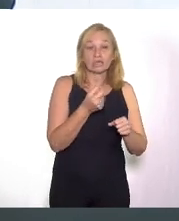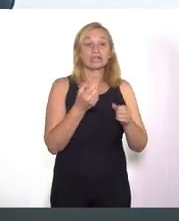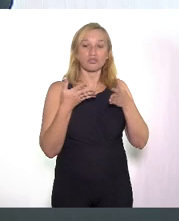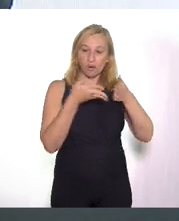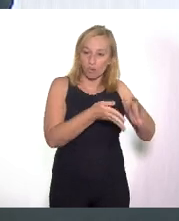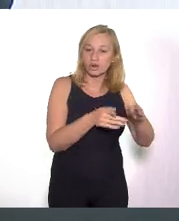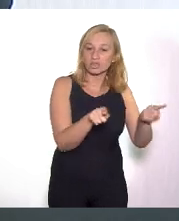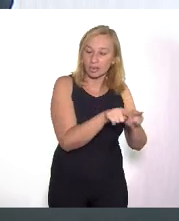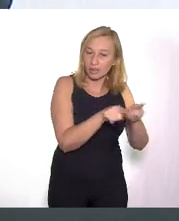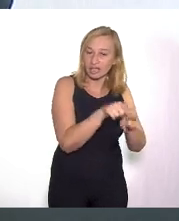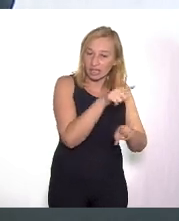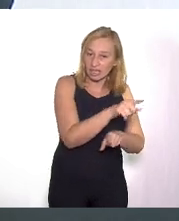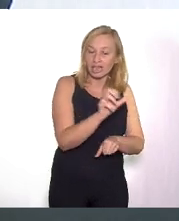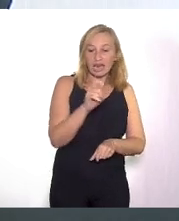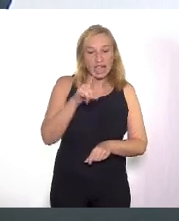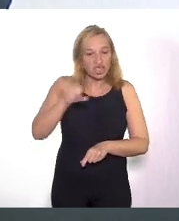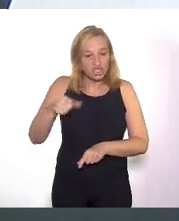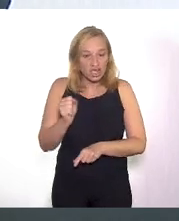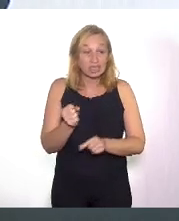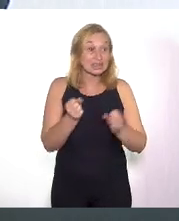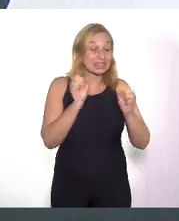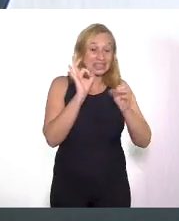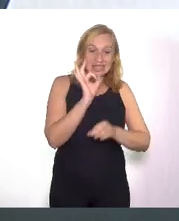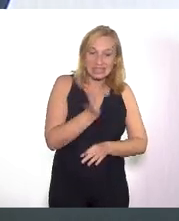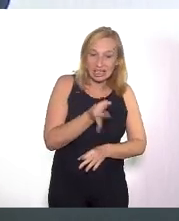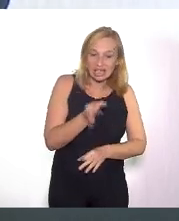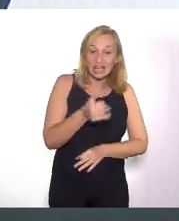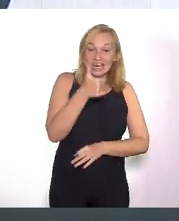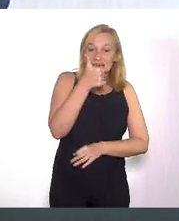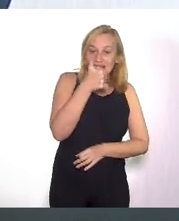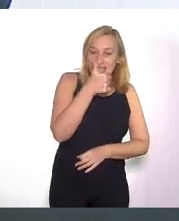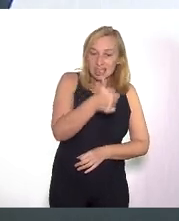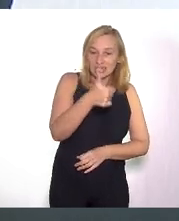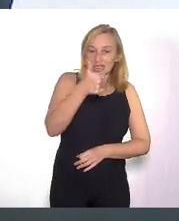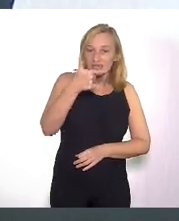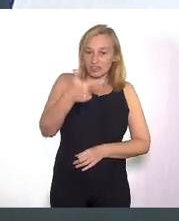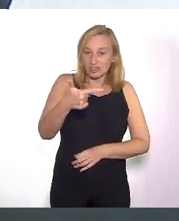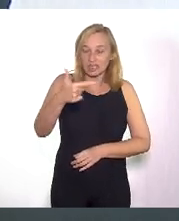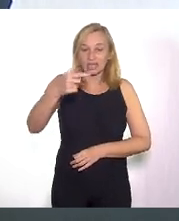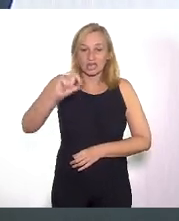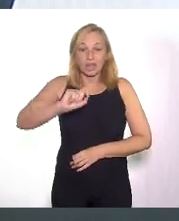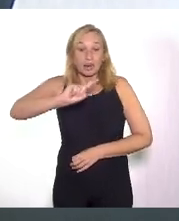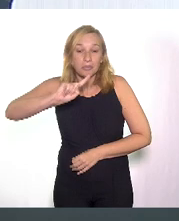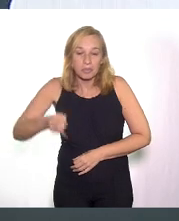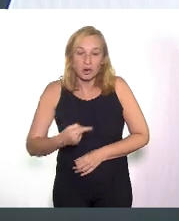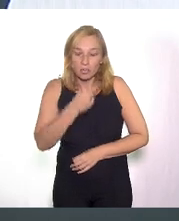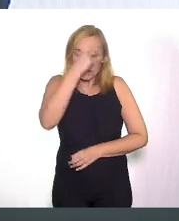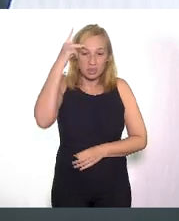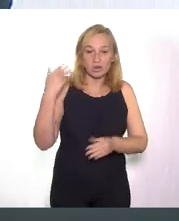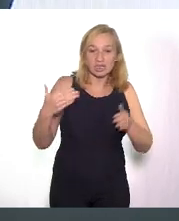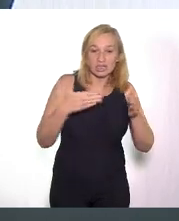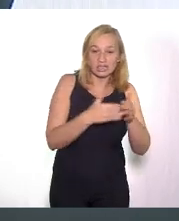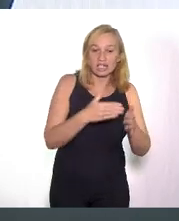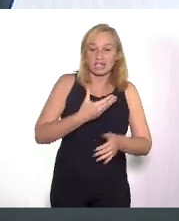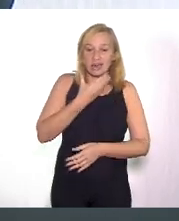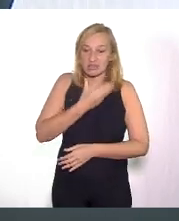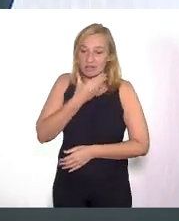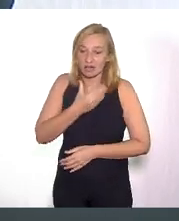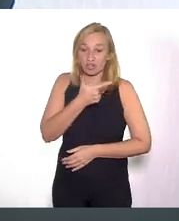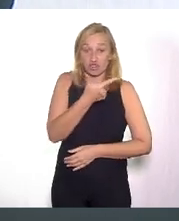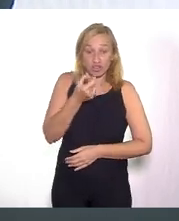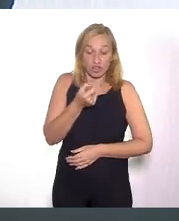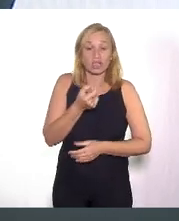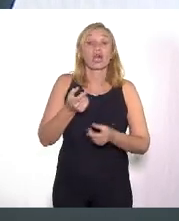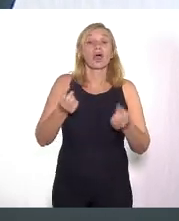também. Pelo CAGED está muito claro, são 120 mil pessoas no Estado do Rio de Janeiro até dezembro de 20. Então, a gente